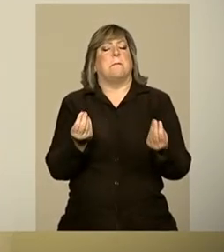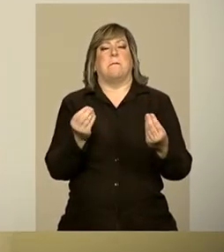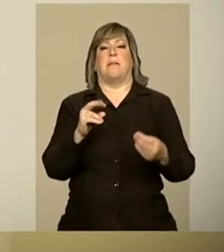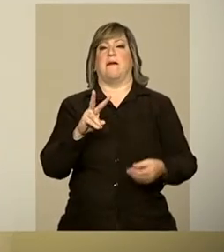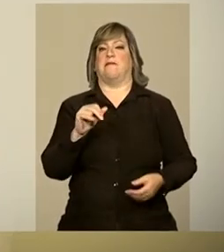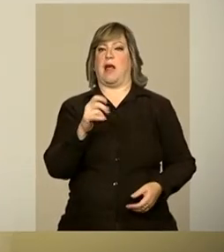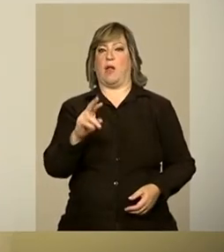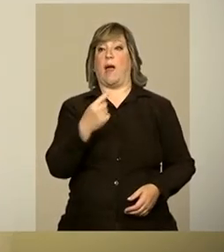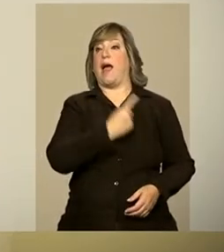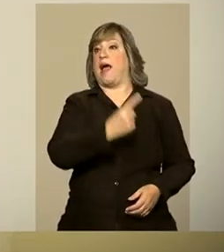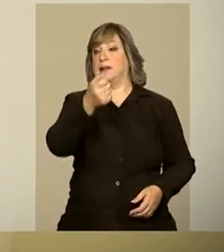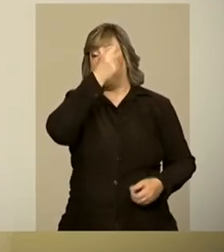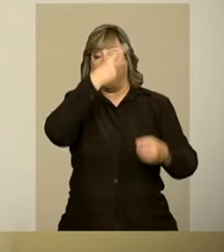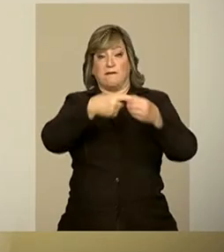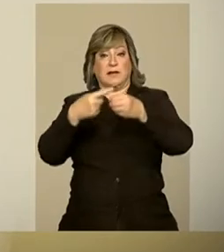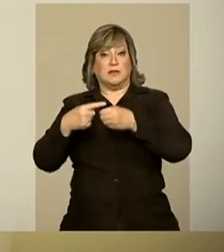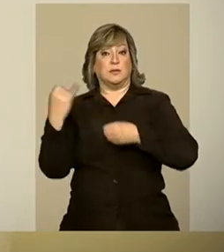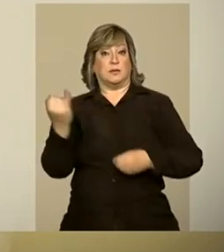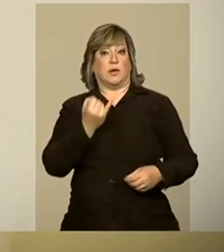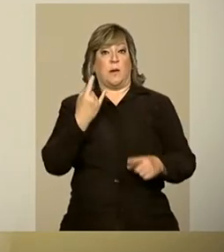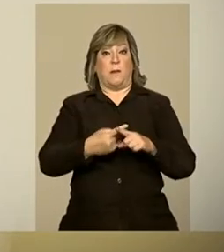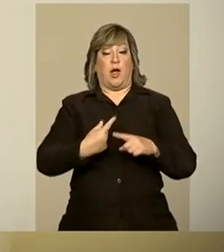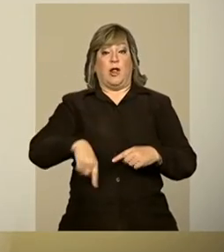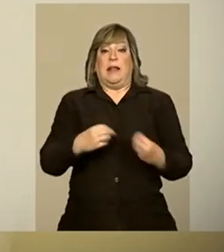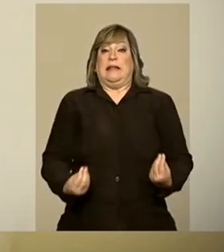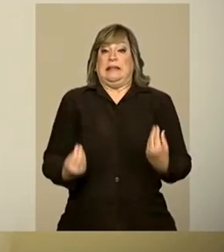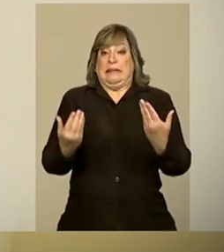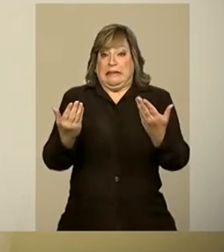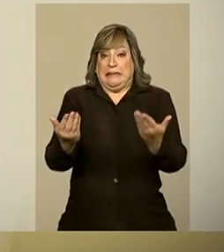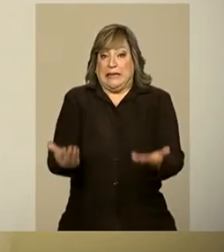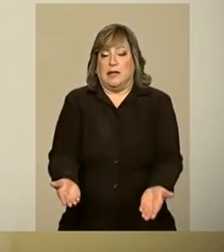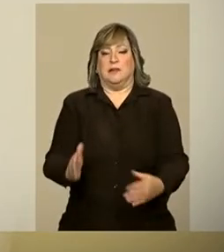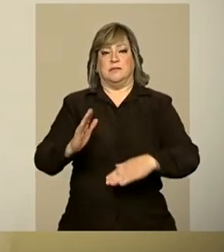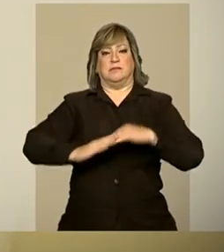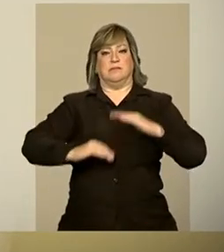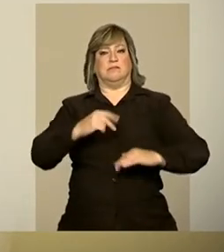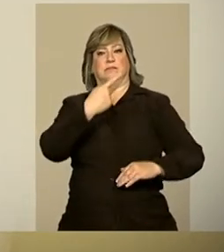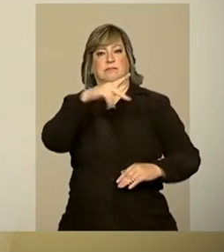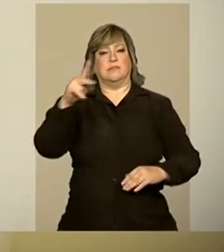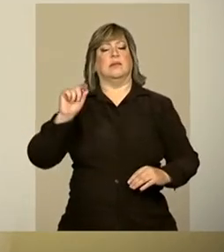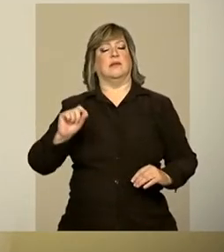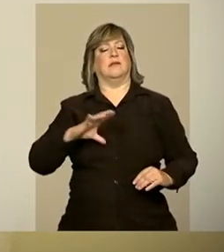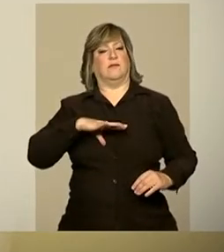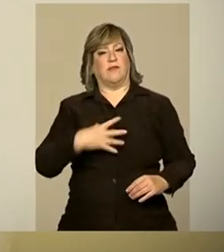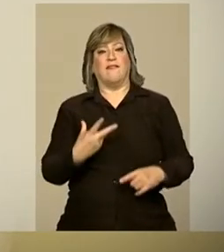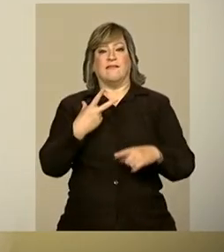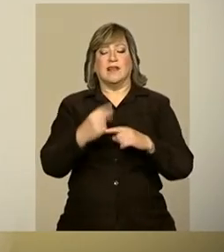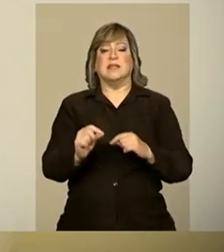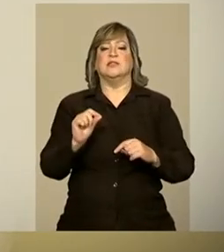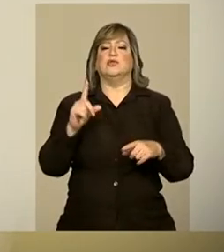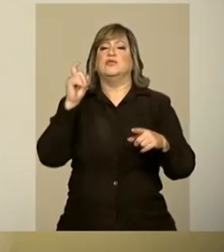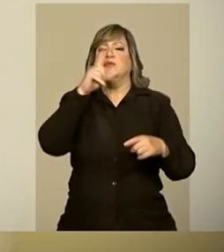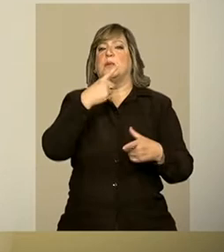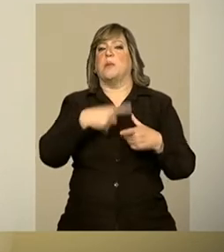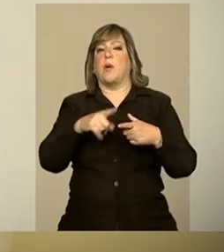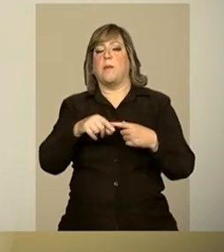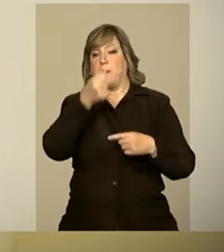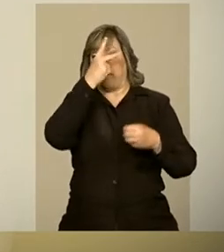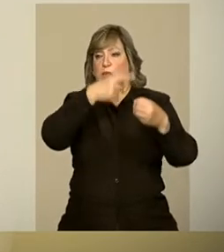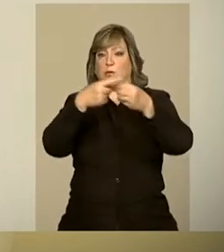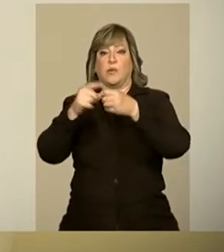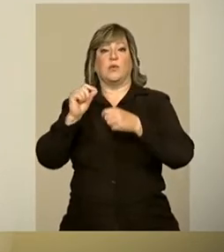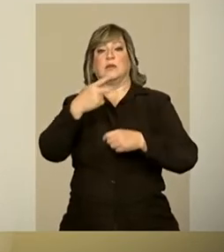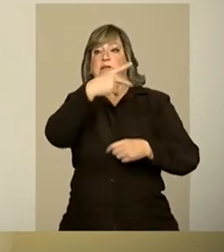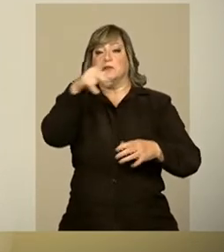cada prefeitura, porque estamos dando autonomia para elas enfrentarem as prefeituras do nosso país os